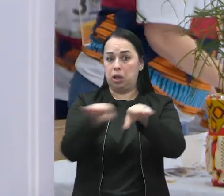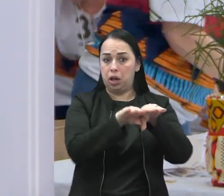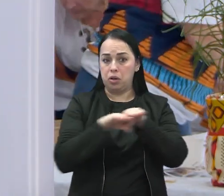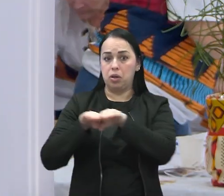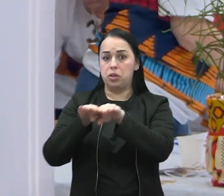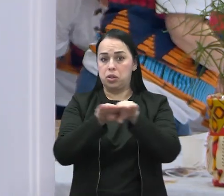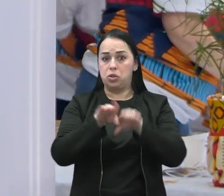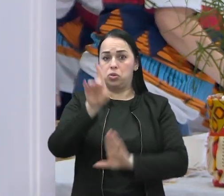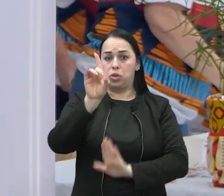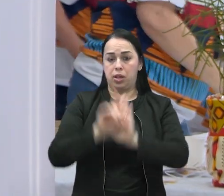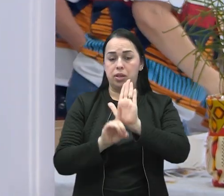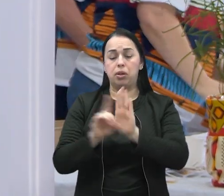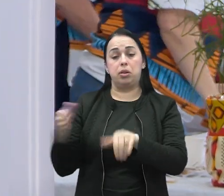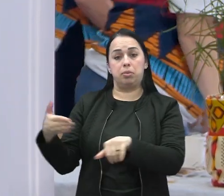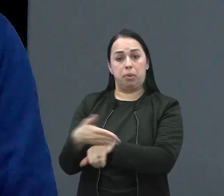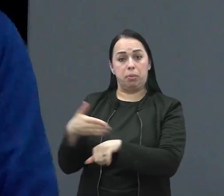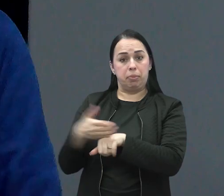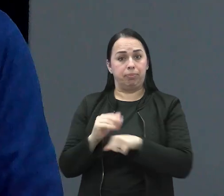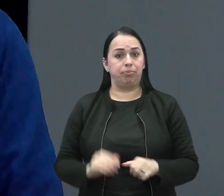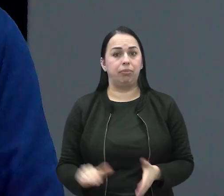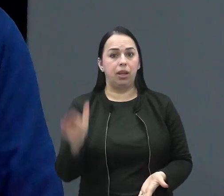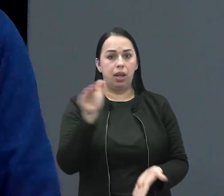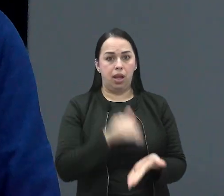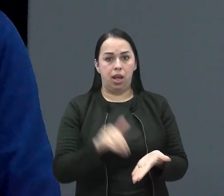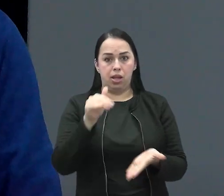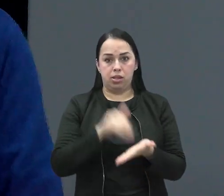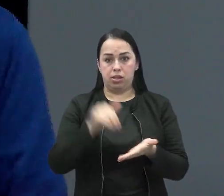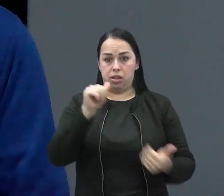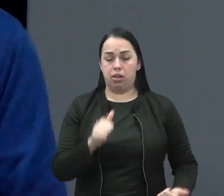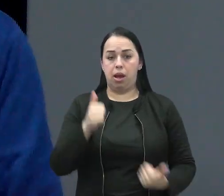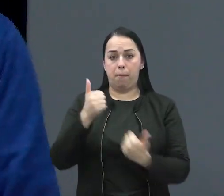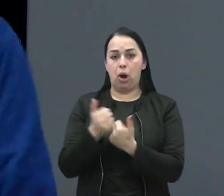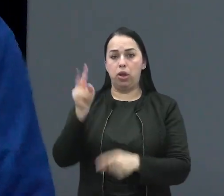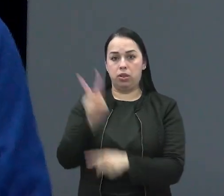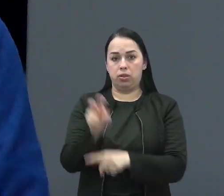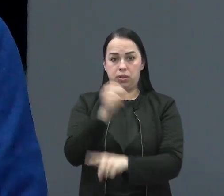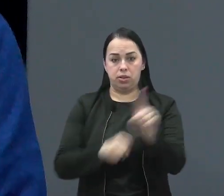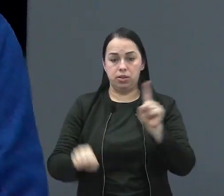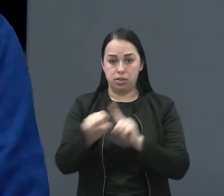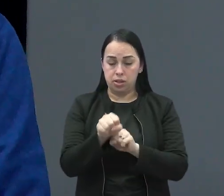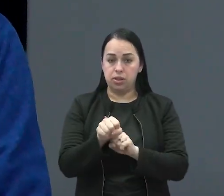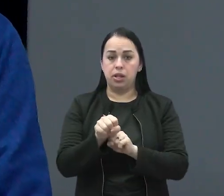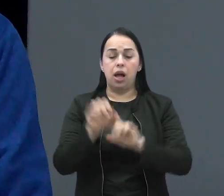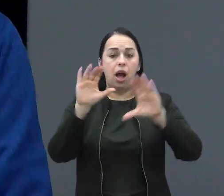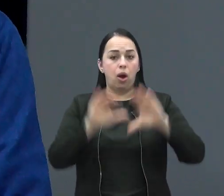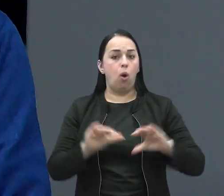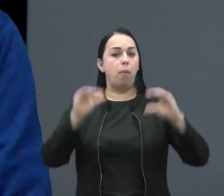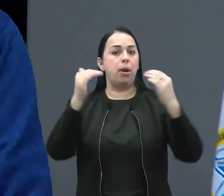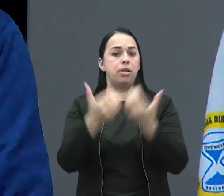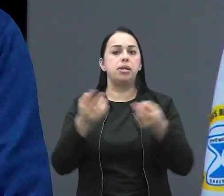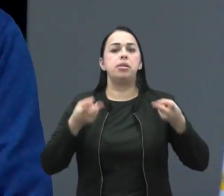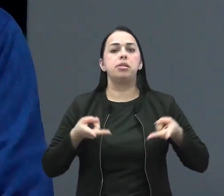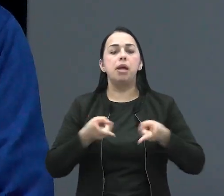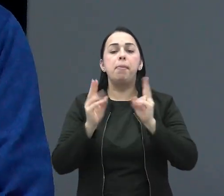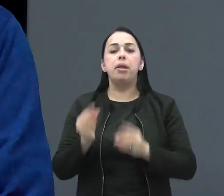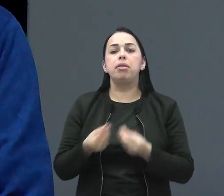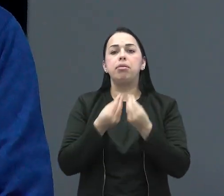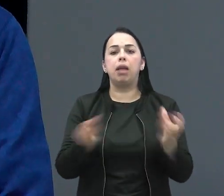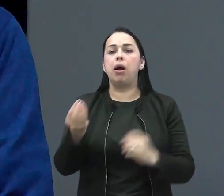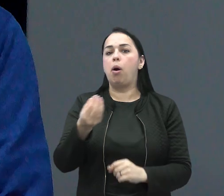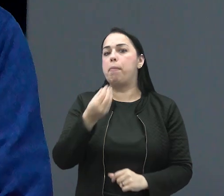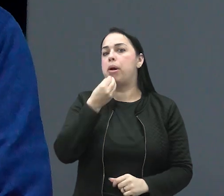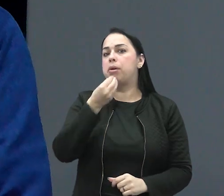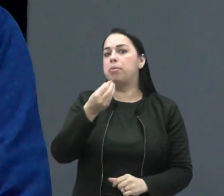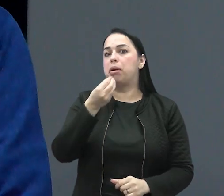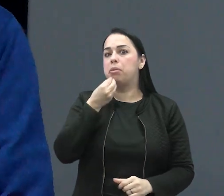equidade, direitos e participação. Segundo a secretária adjunta de Apoio Social ao Cidadão, a conferência é